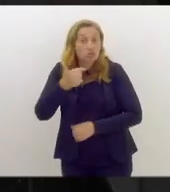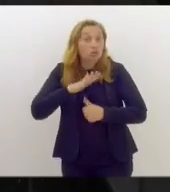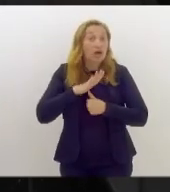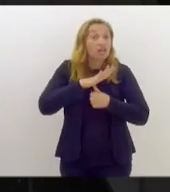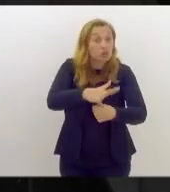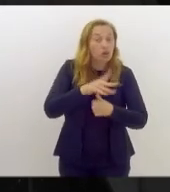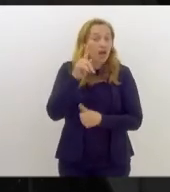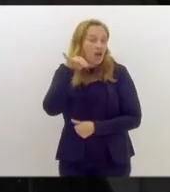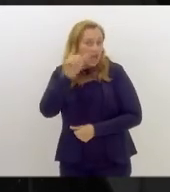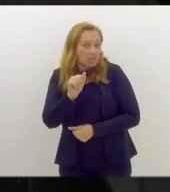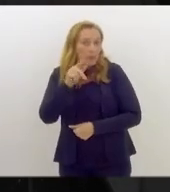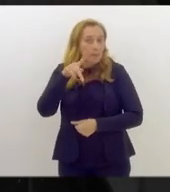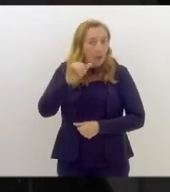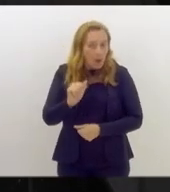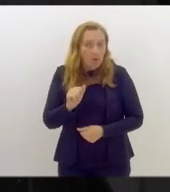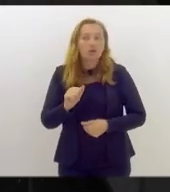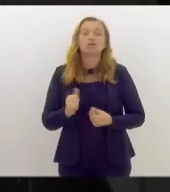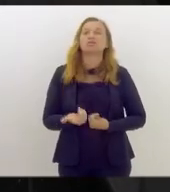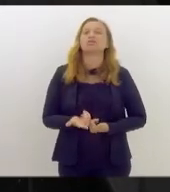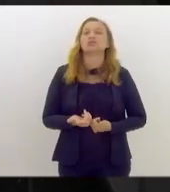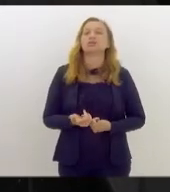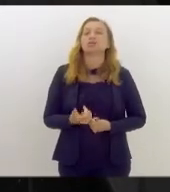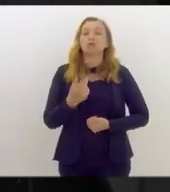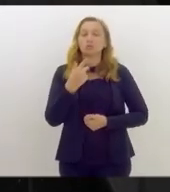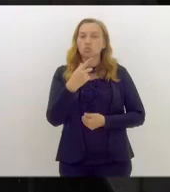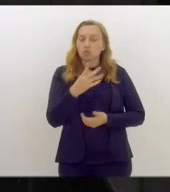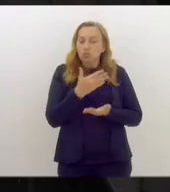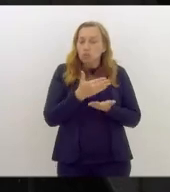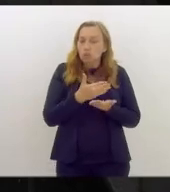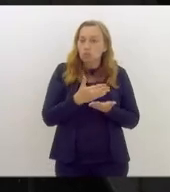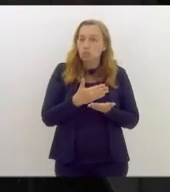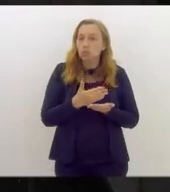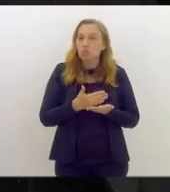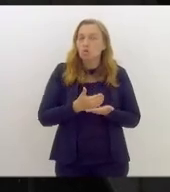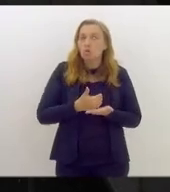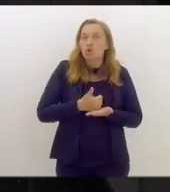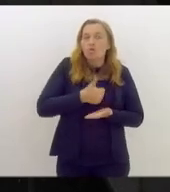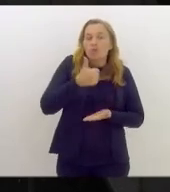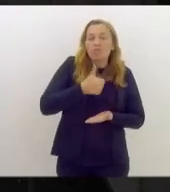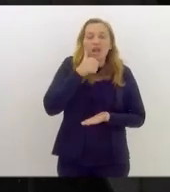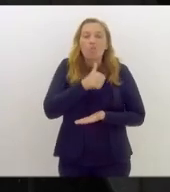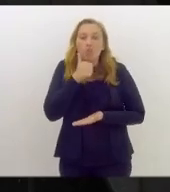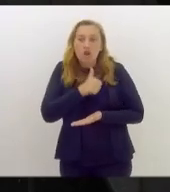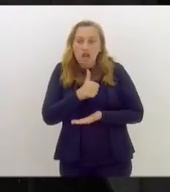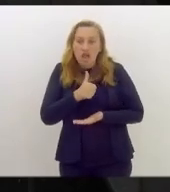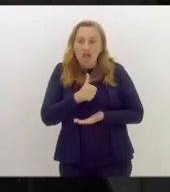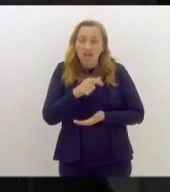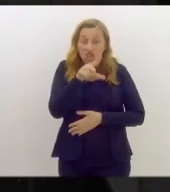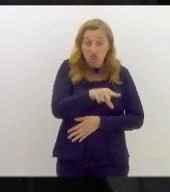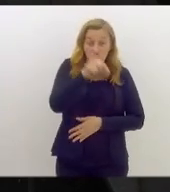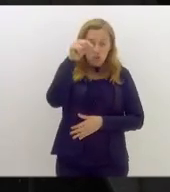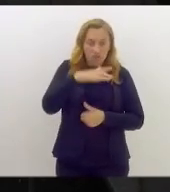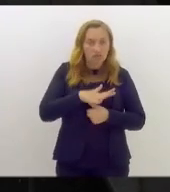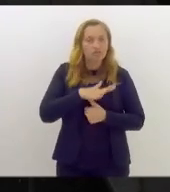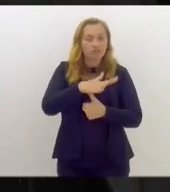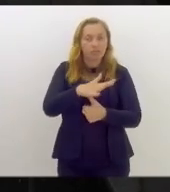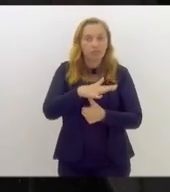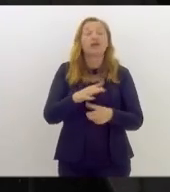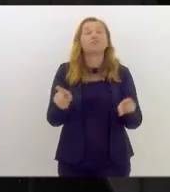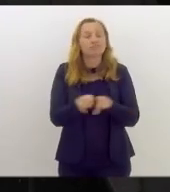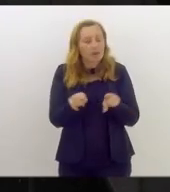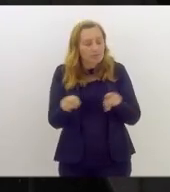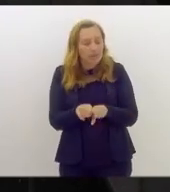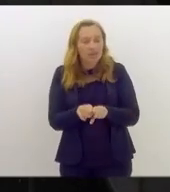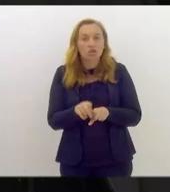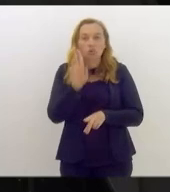Ana Paula de roa é porque o seu pioneirismo né primeira mulher Eleita reitora do Pedro Segundo toda a comunidade de ser P2 e ao mesmo